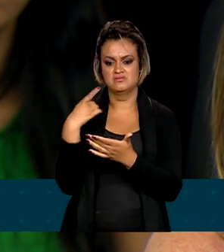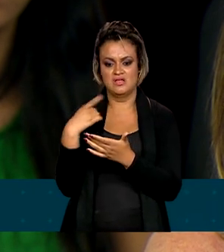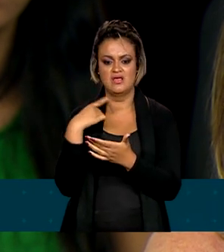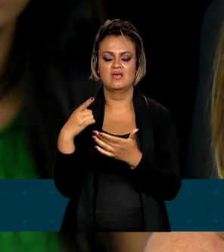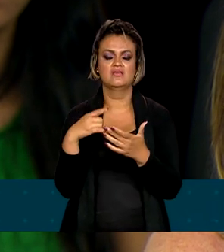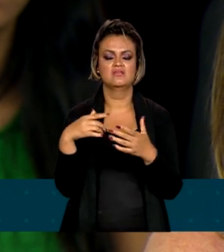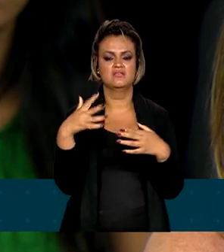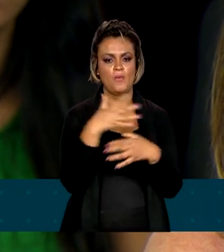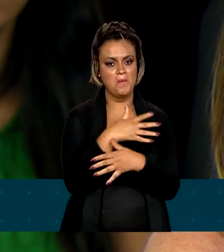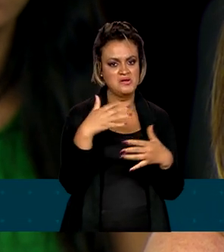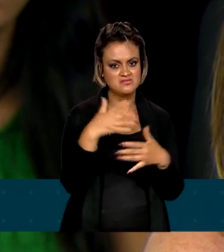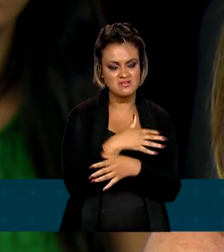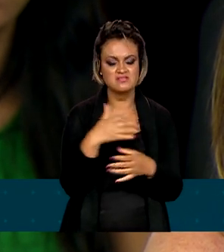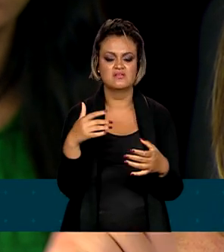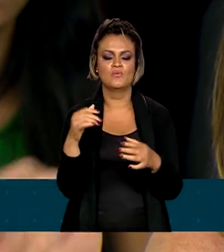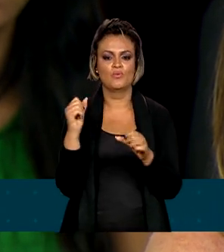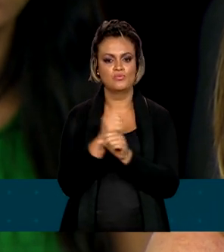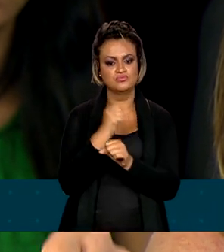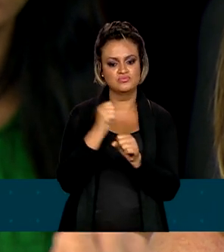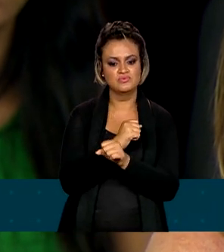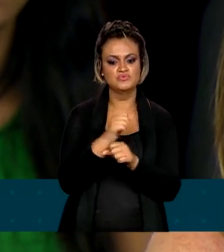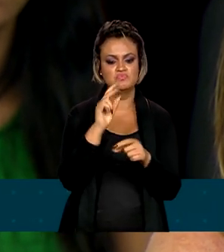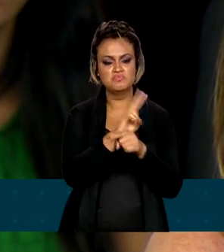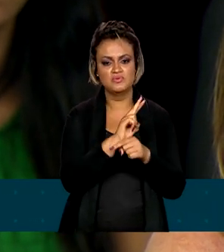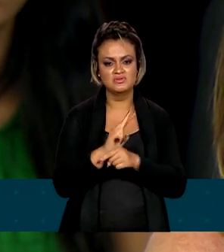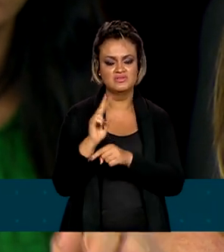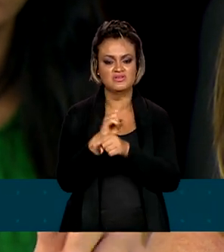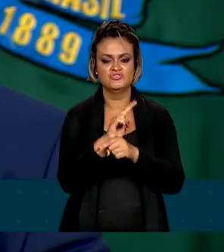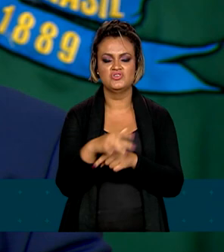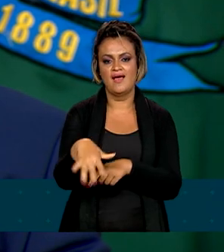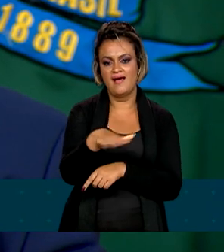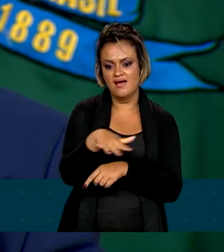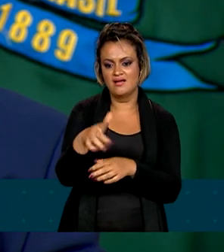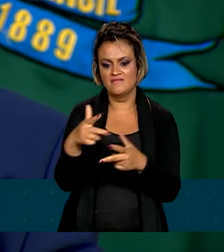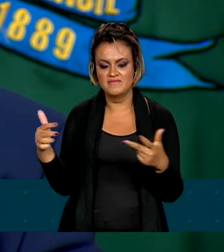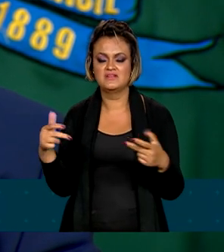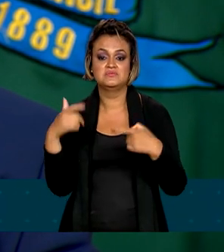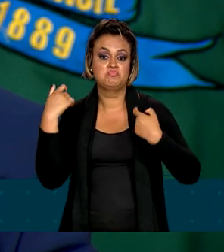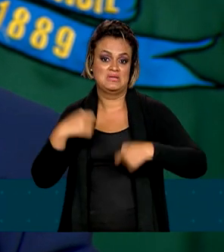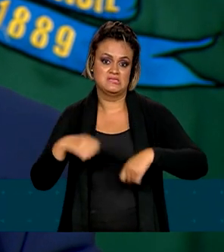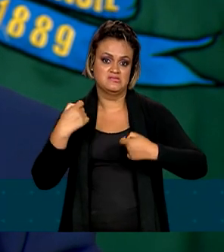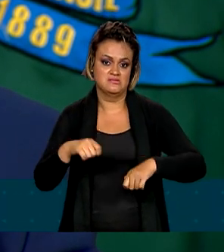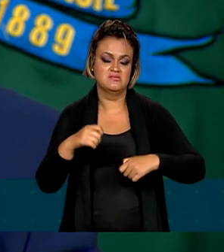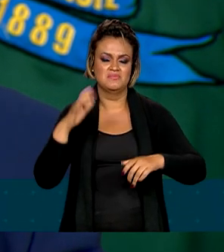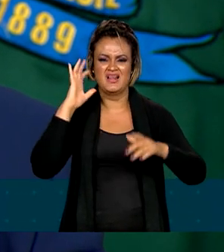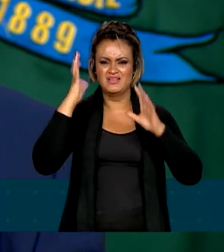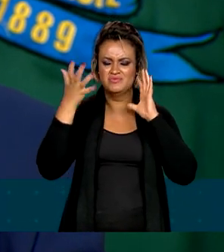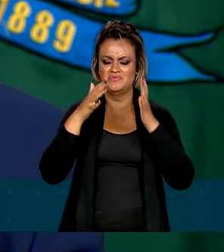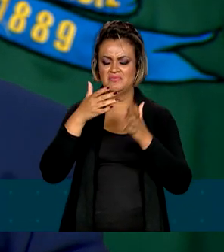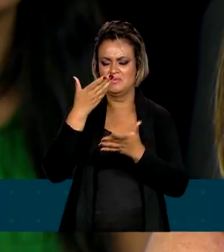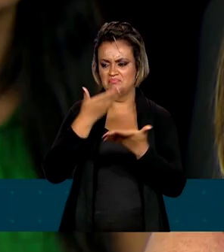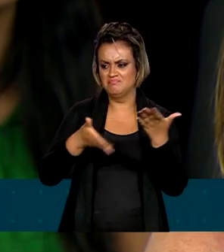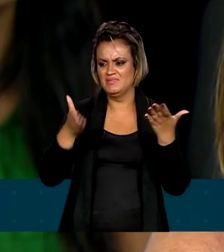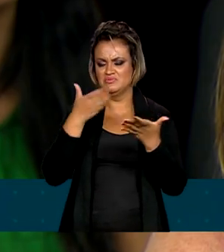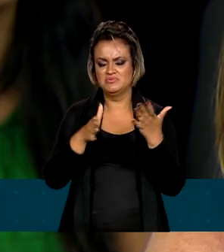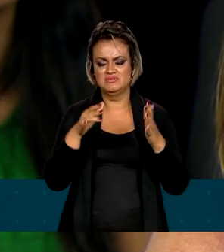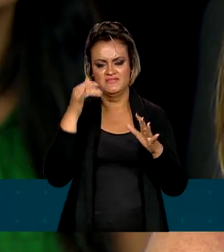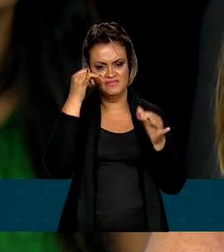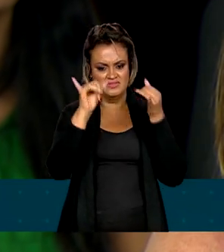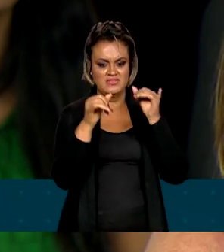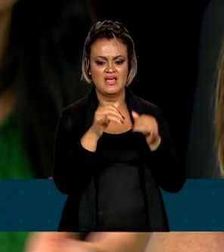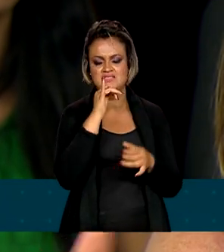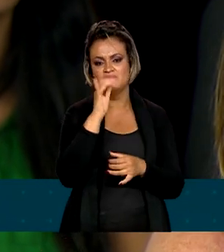de urbanização, obras de proteção de encosta, que é necessário para evitar desastres,